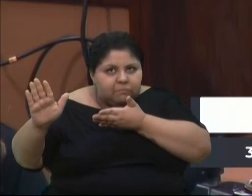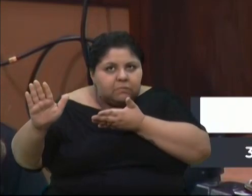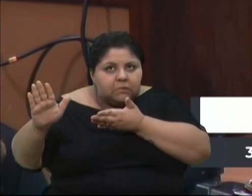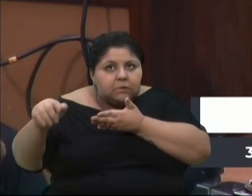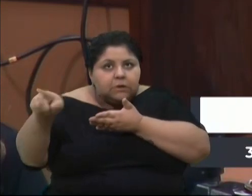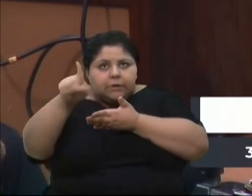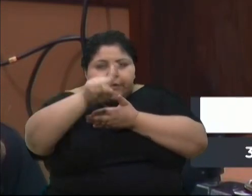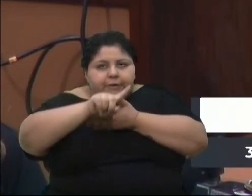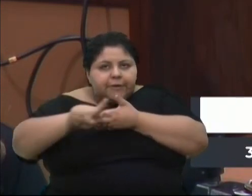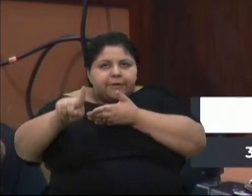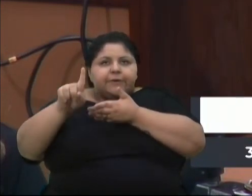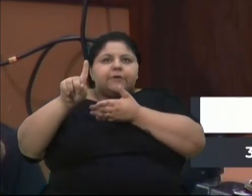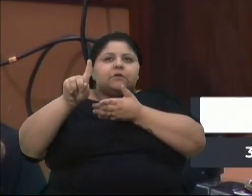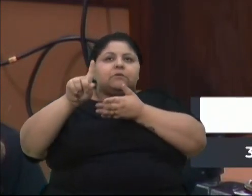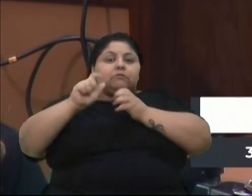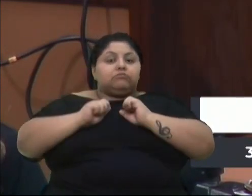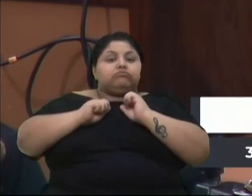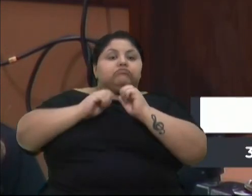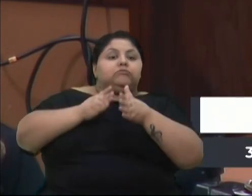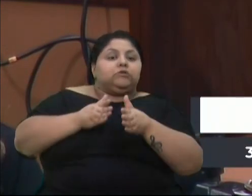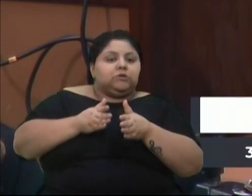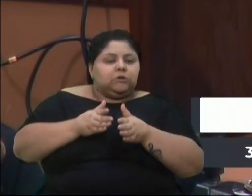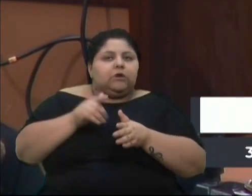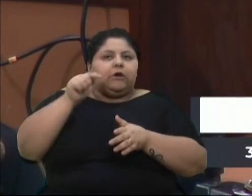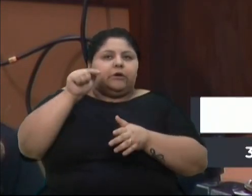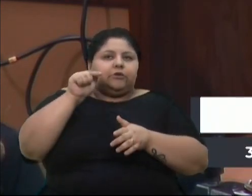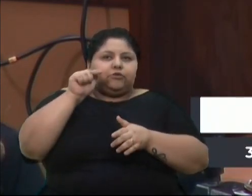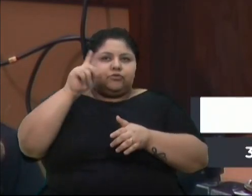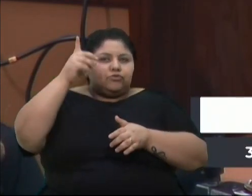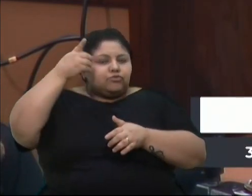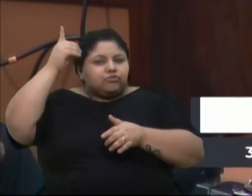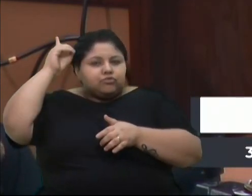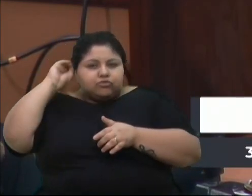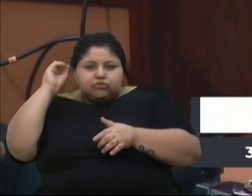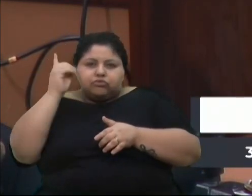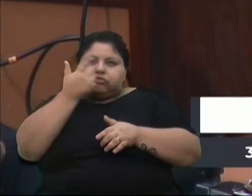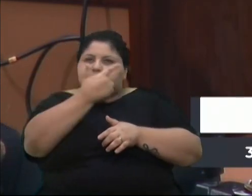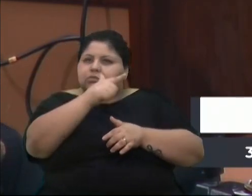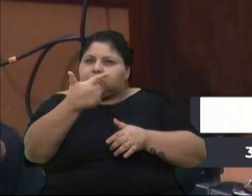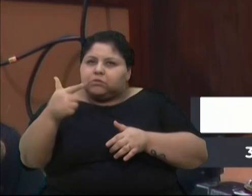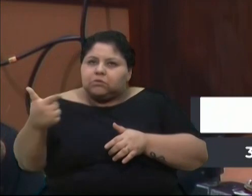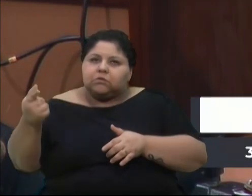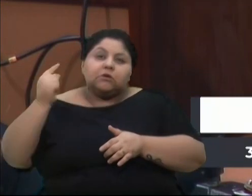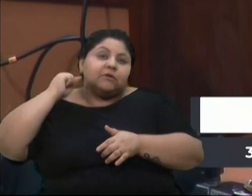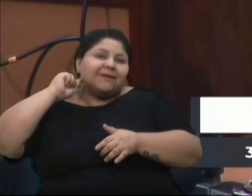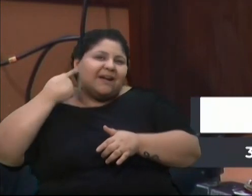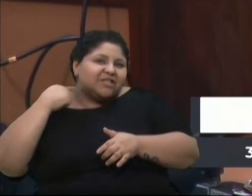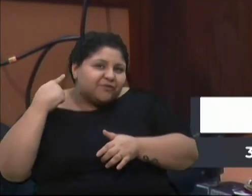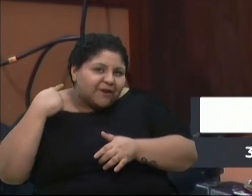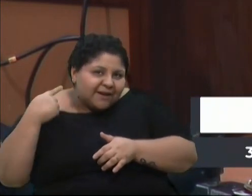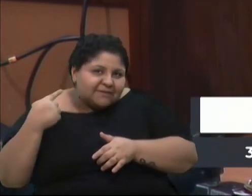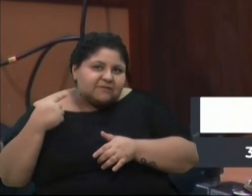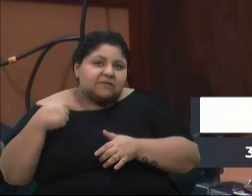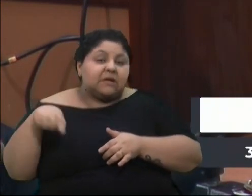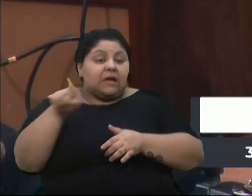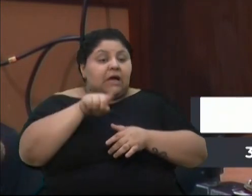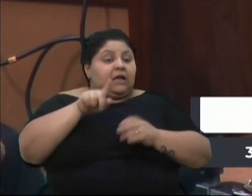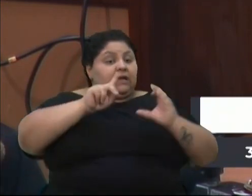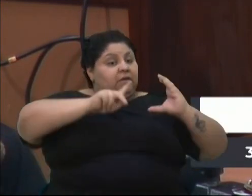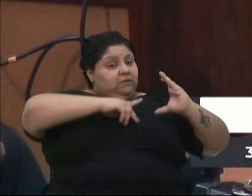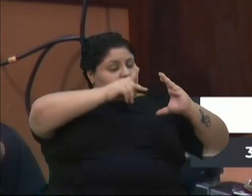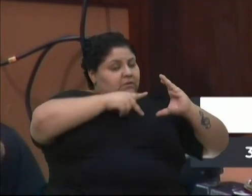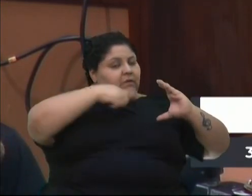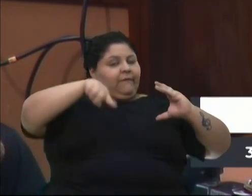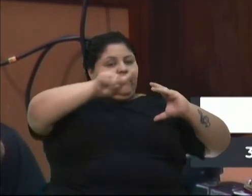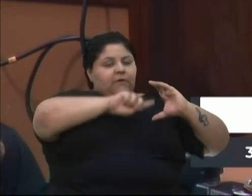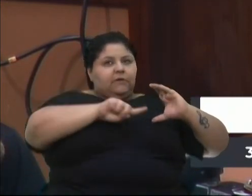advogados, da UAB, e aqui nessa Câmara de Vereadores também, a gente batia muito forte na necessidade